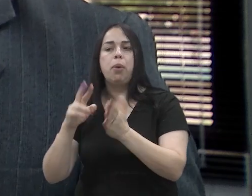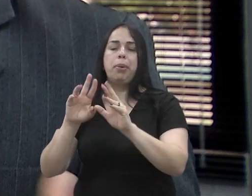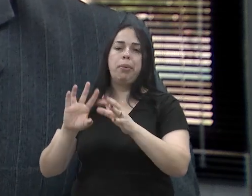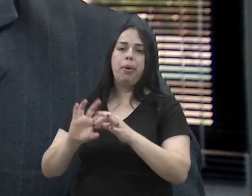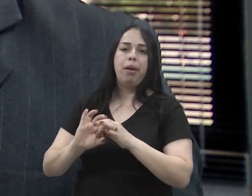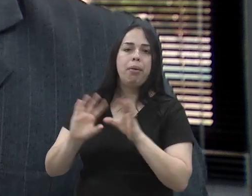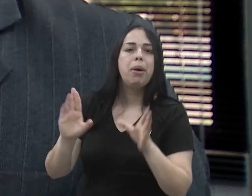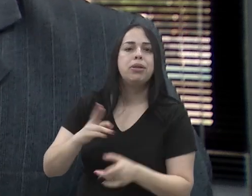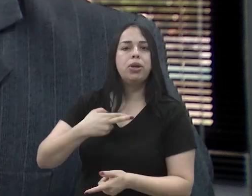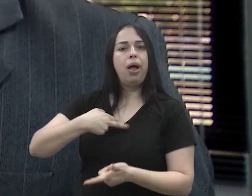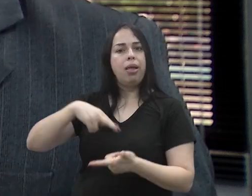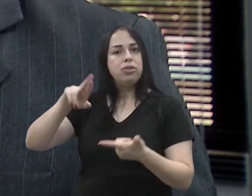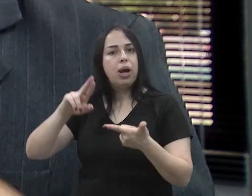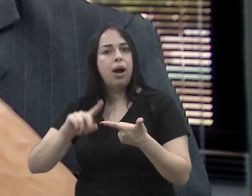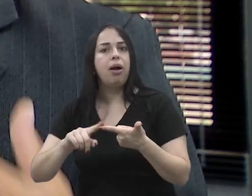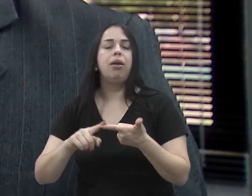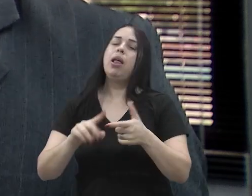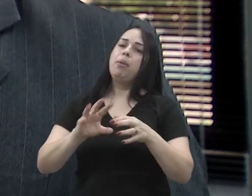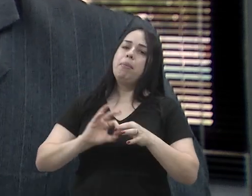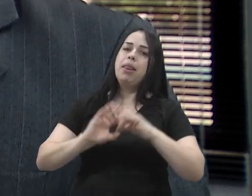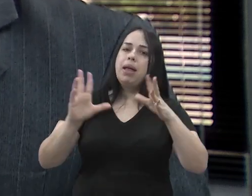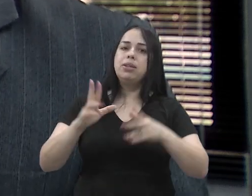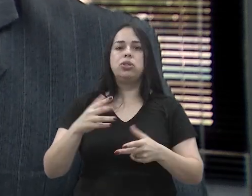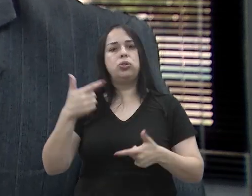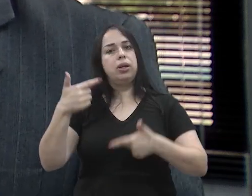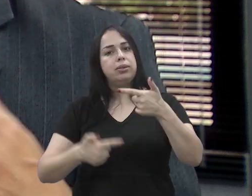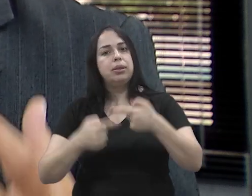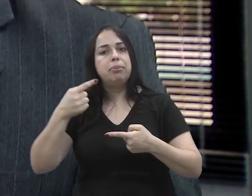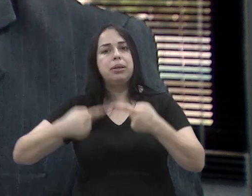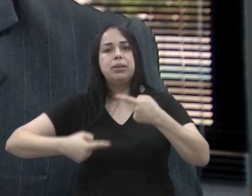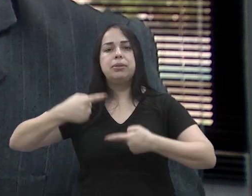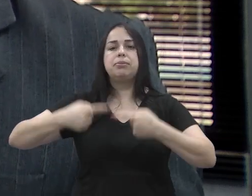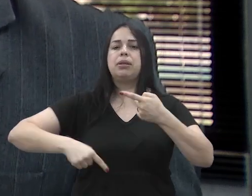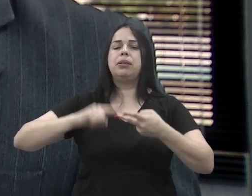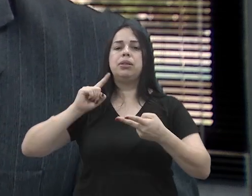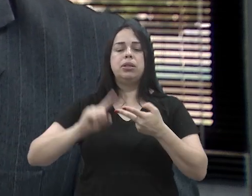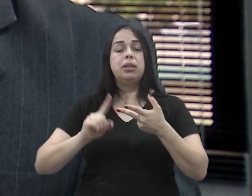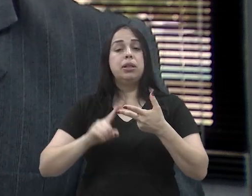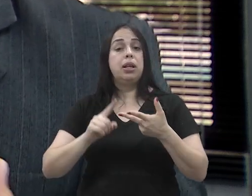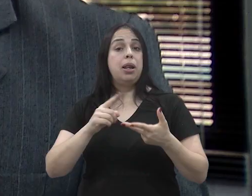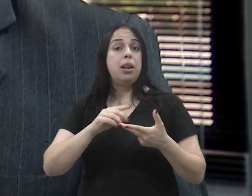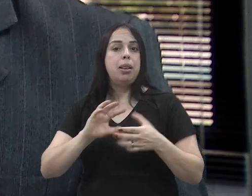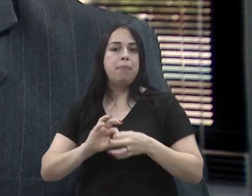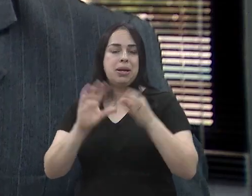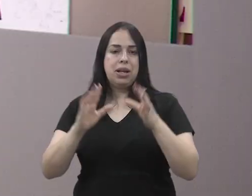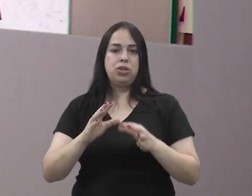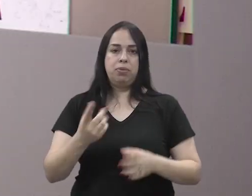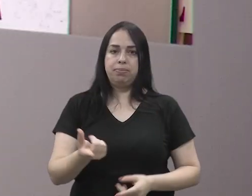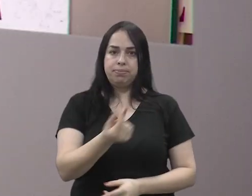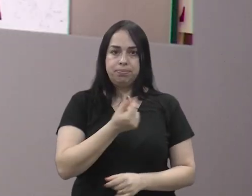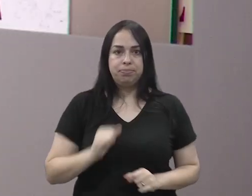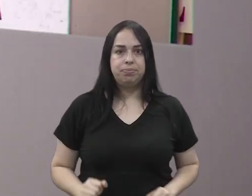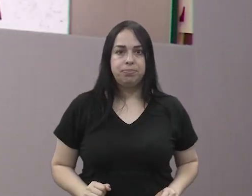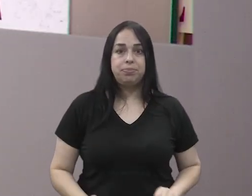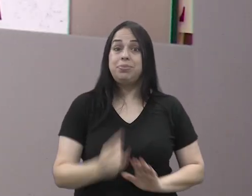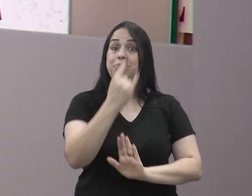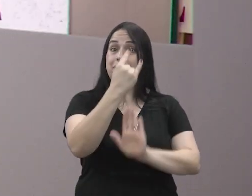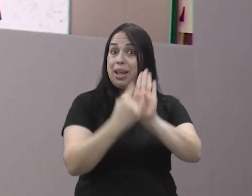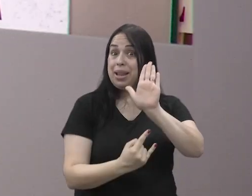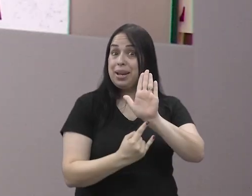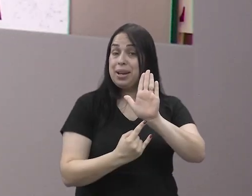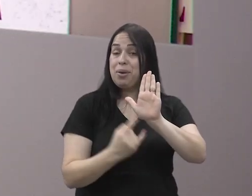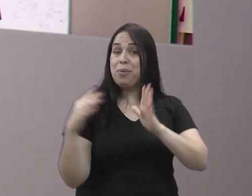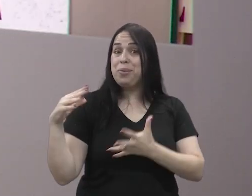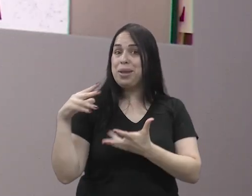sobre liberdade religiosa, liberdade política, liberdade de expressão, liberdade financeira. A Declaração Universal